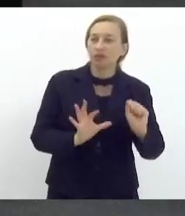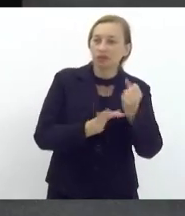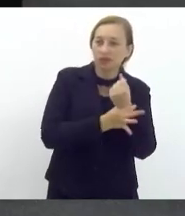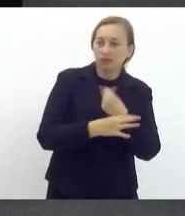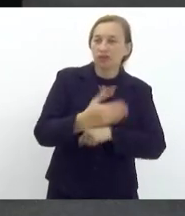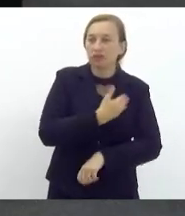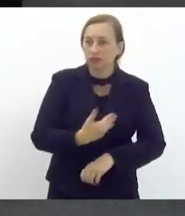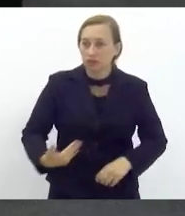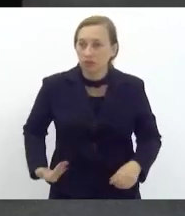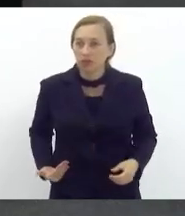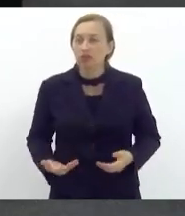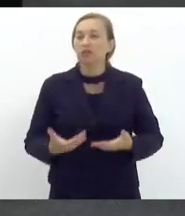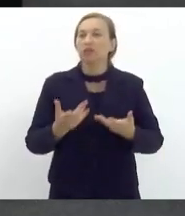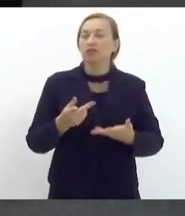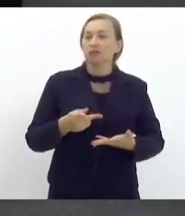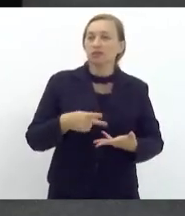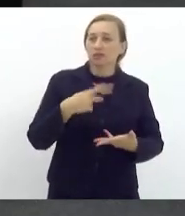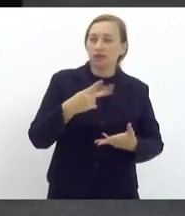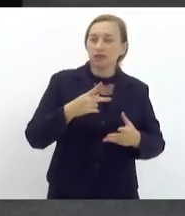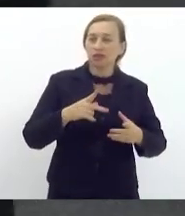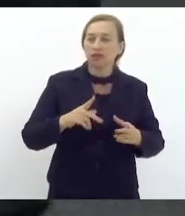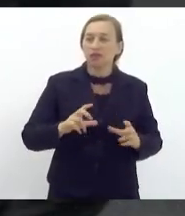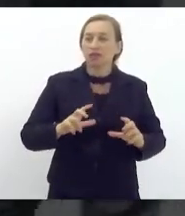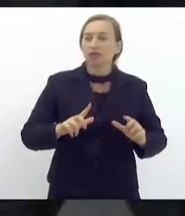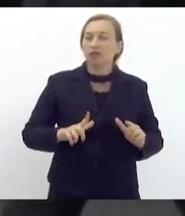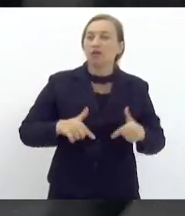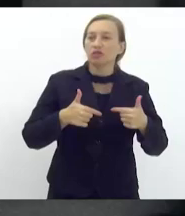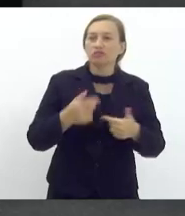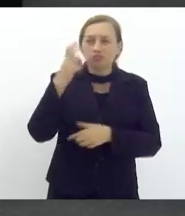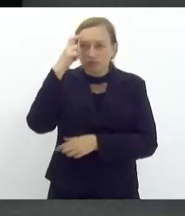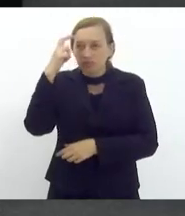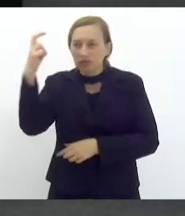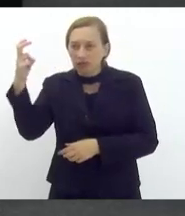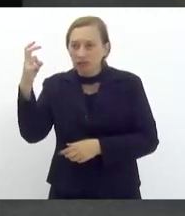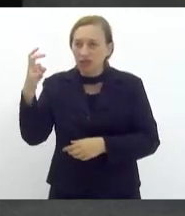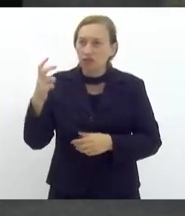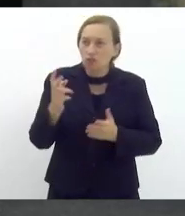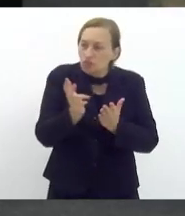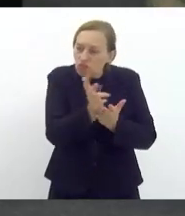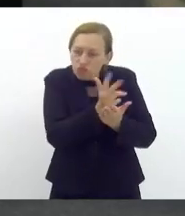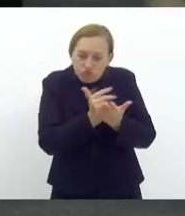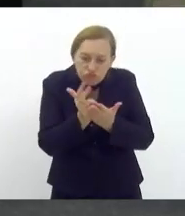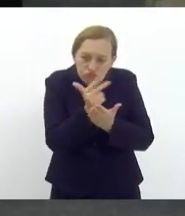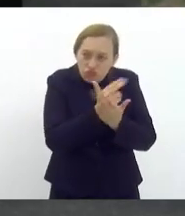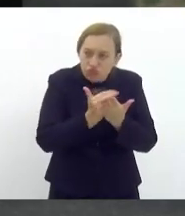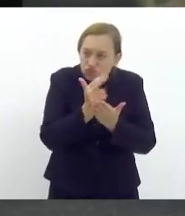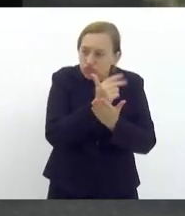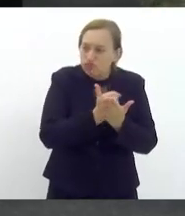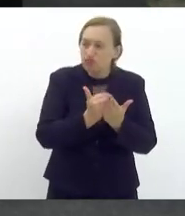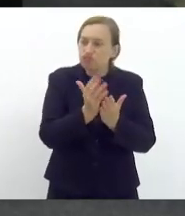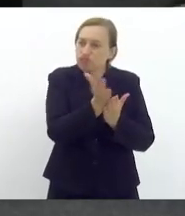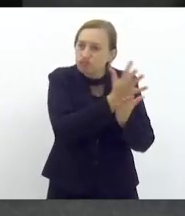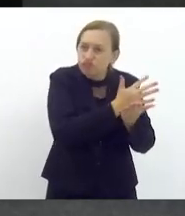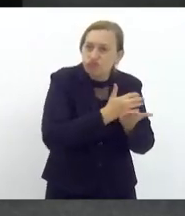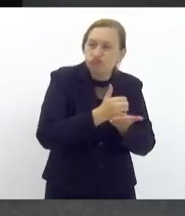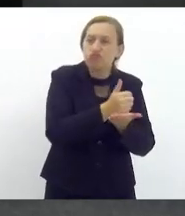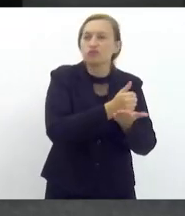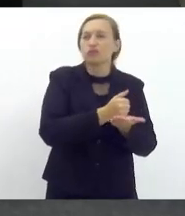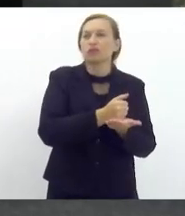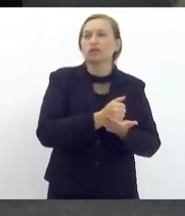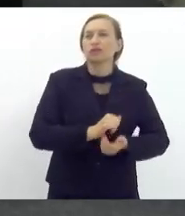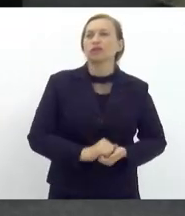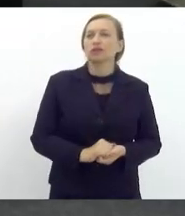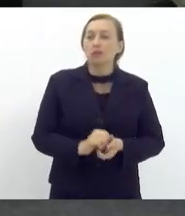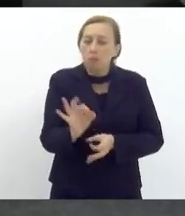pública quero destacar as ações de inteligência que tem conseguido mapear as tentativas de